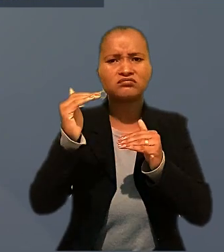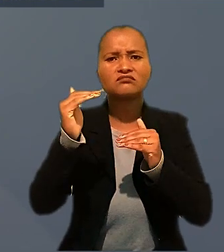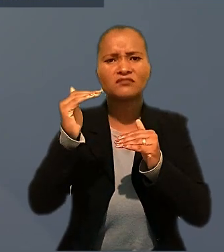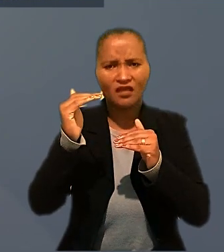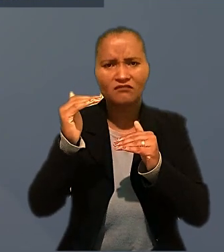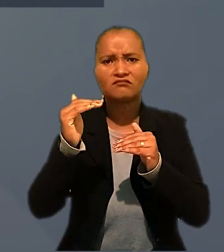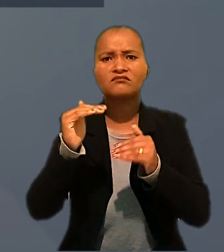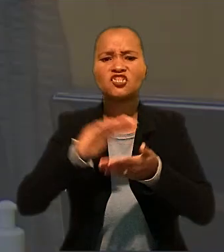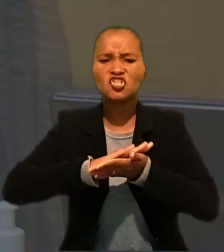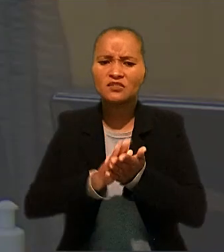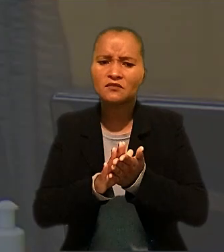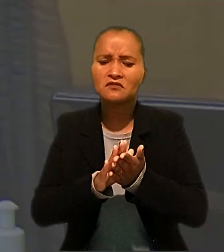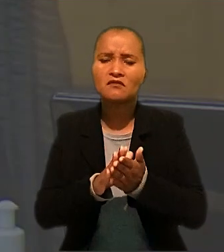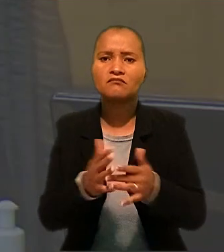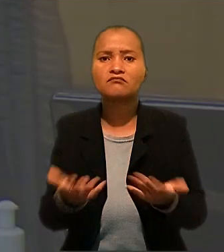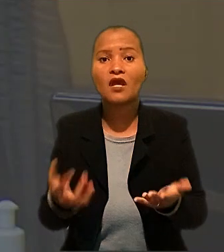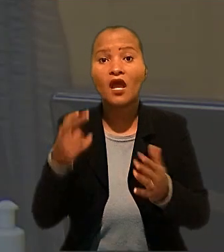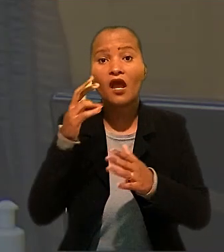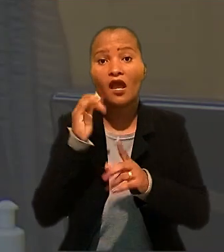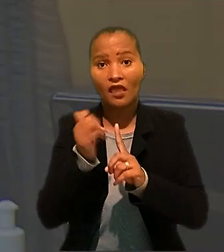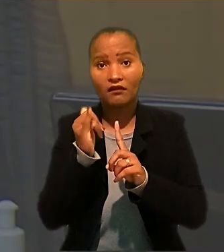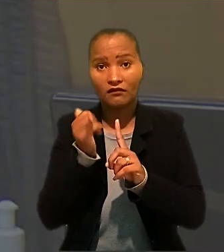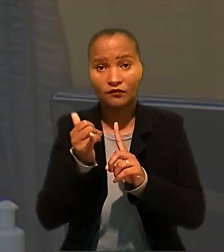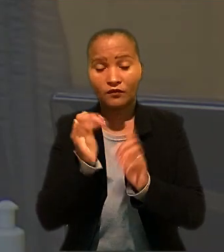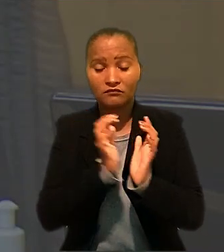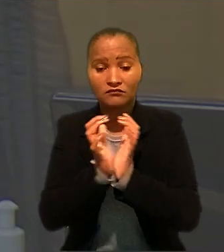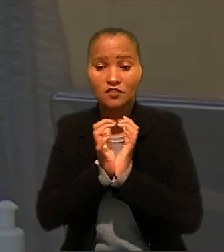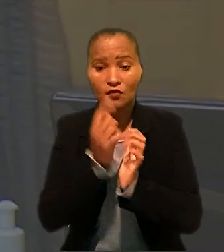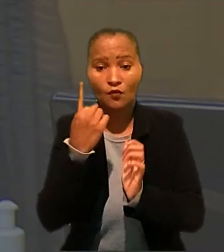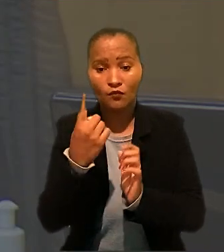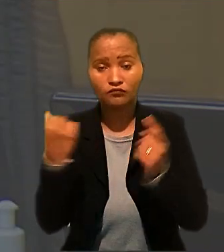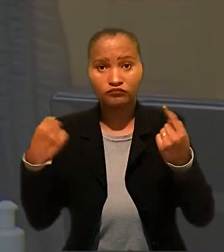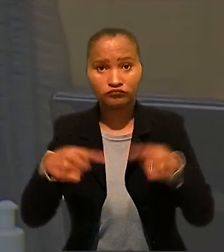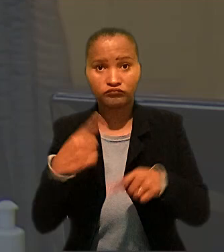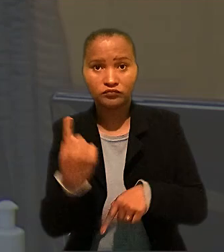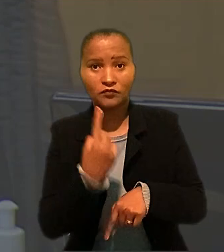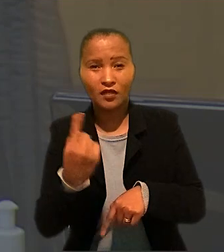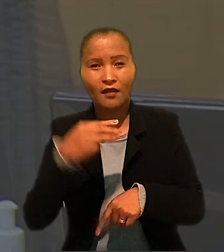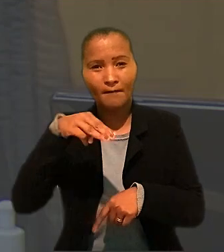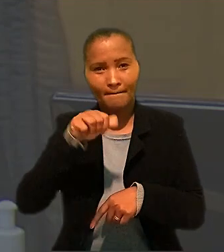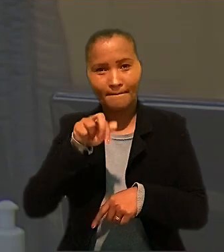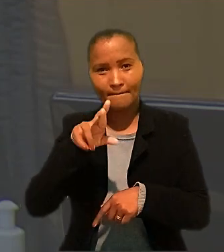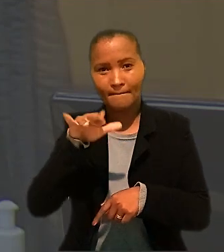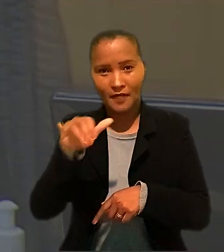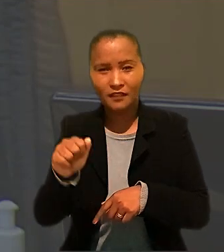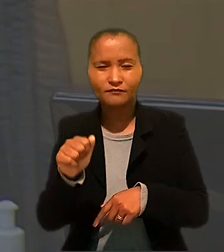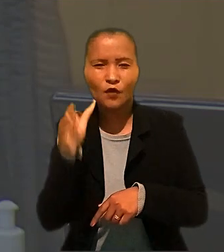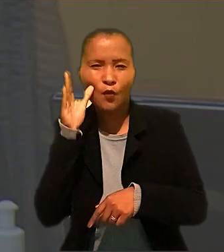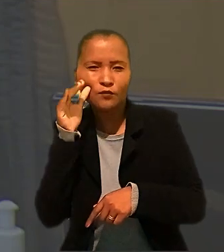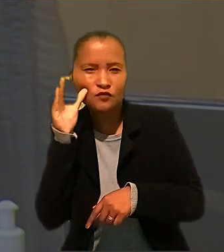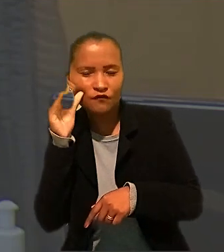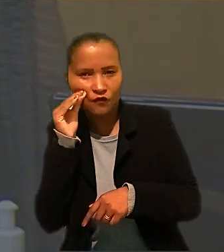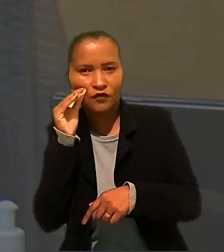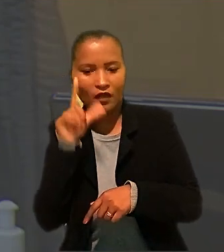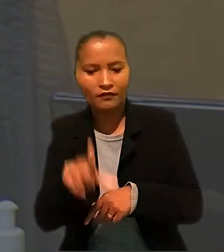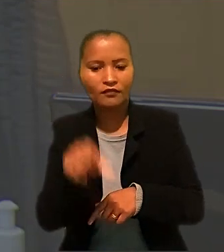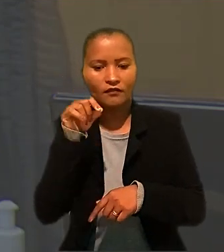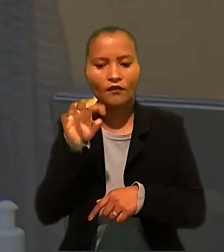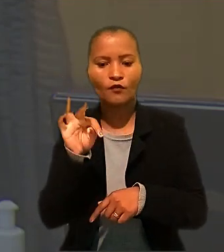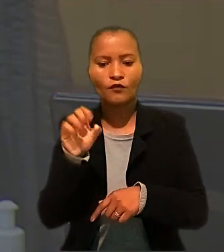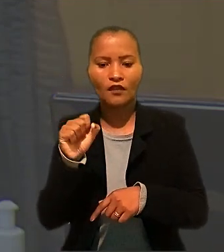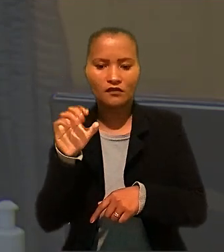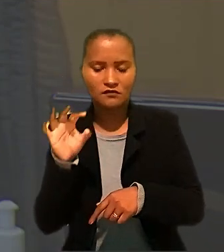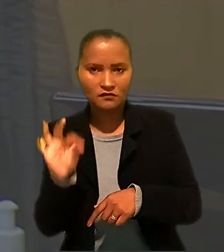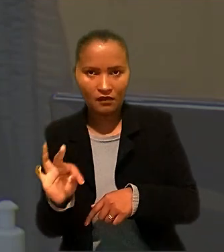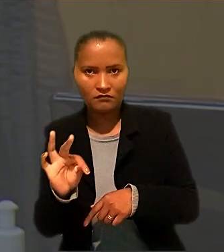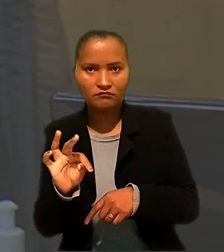e discriminação. A relatora do caso, na Seção 1 de Dissídios Individuais, Maria Cristina Peduzzi, observou que a decisão do